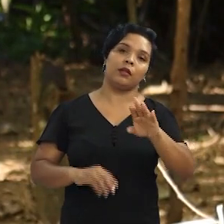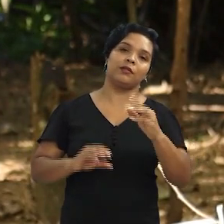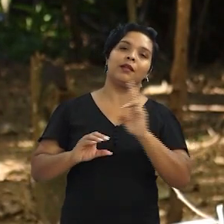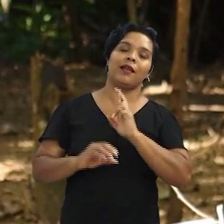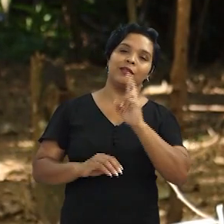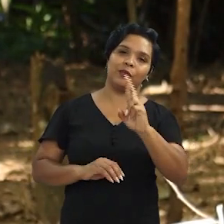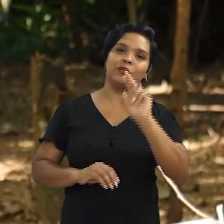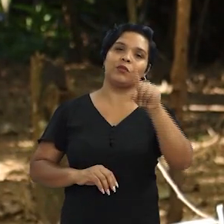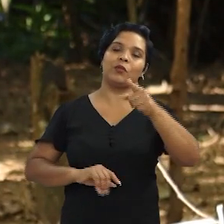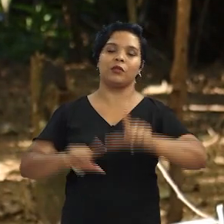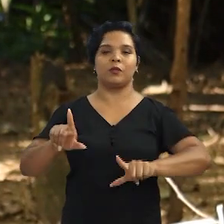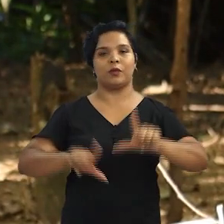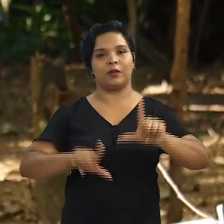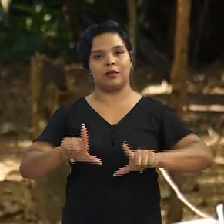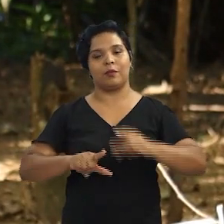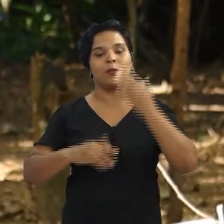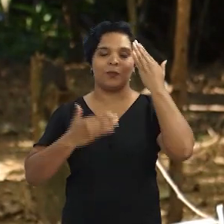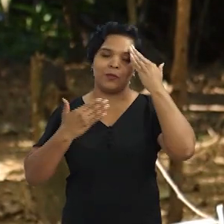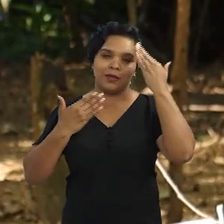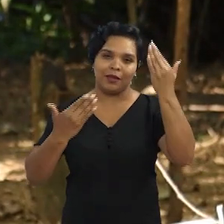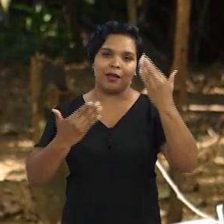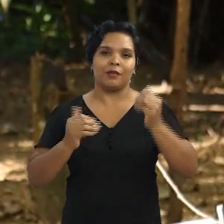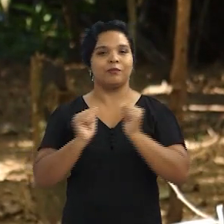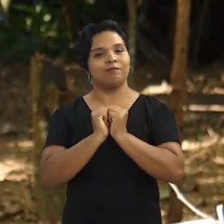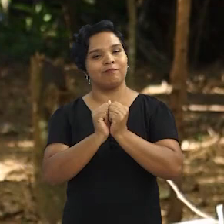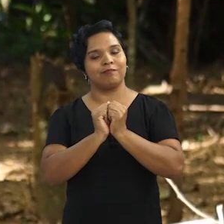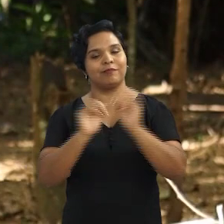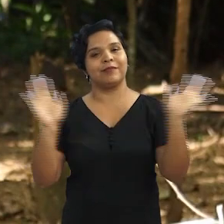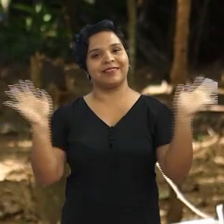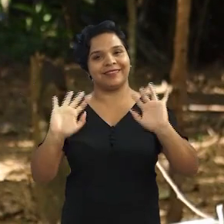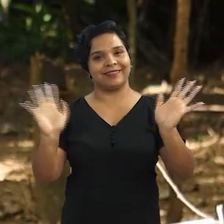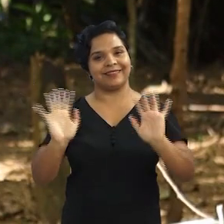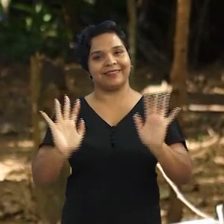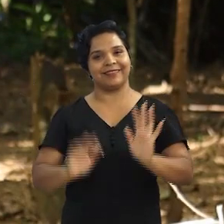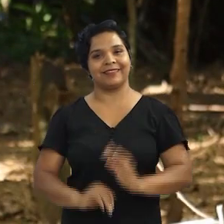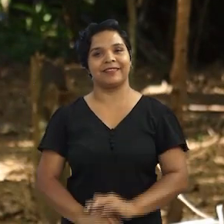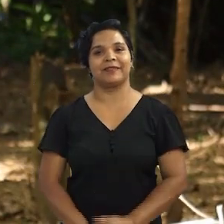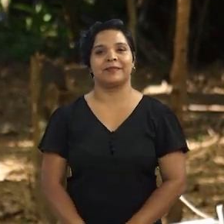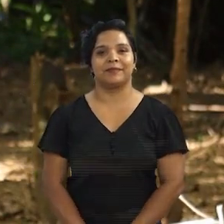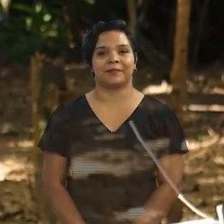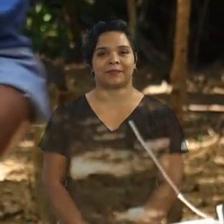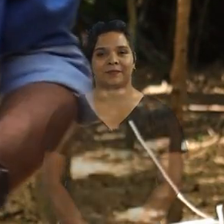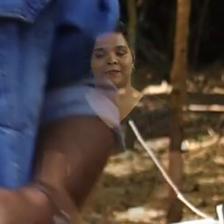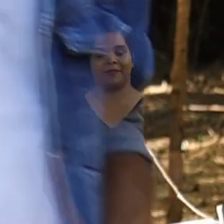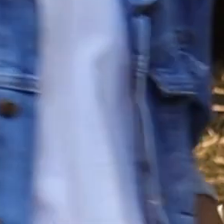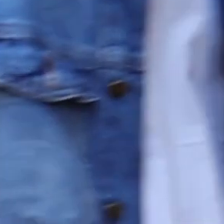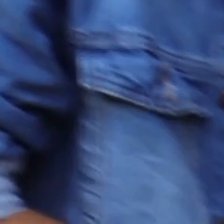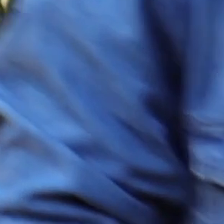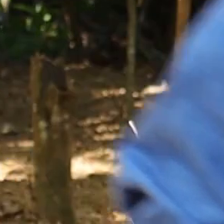universiencia@uesb.edu.br que a gente te responde em um próximo programa. Muito obrigado pela sua companhia e até mais.